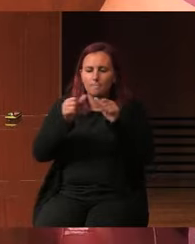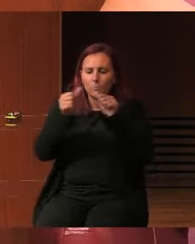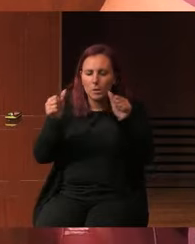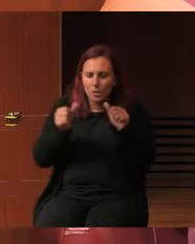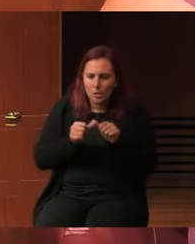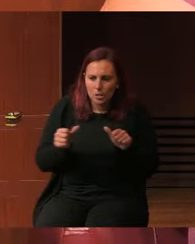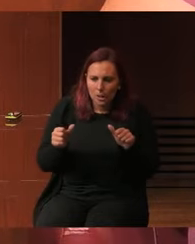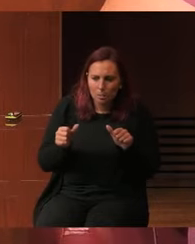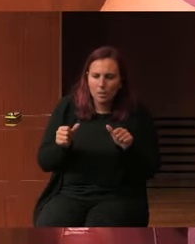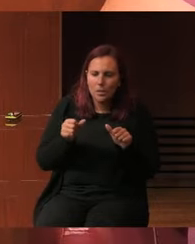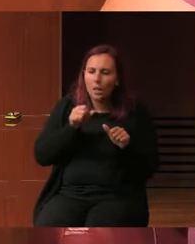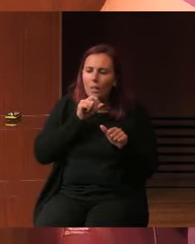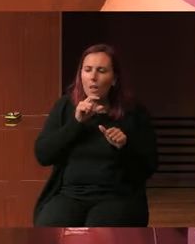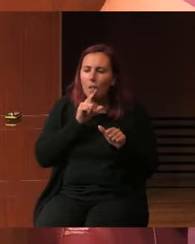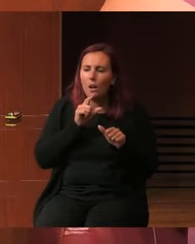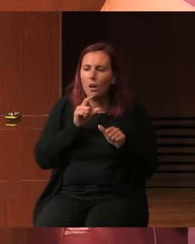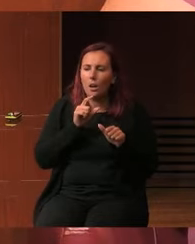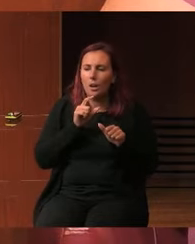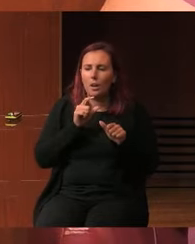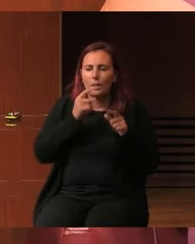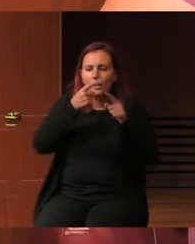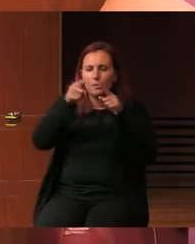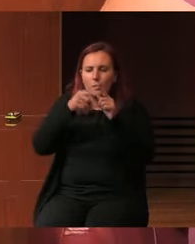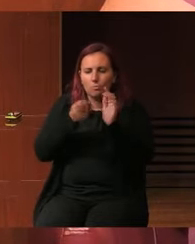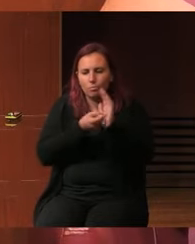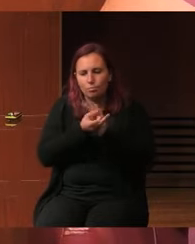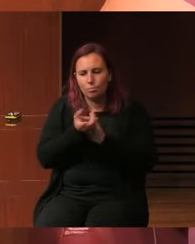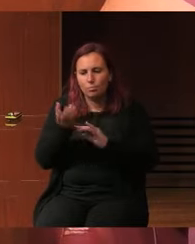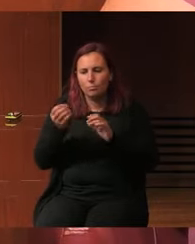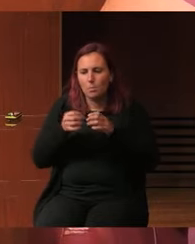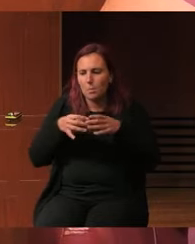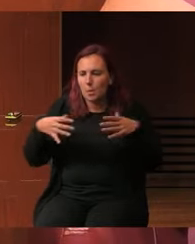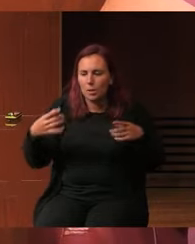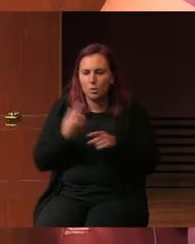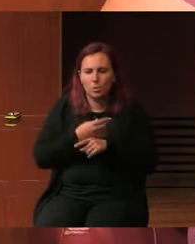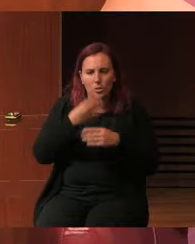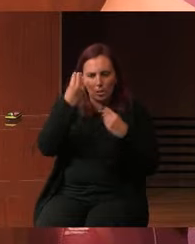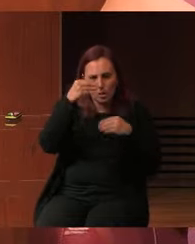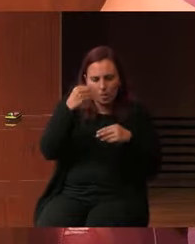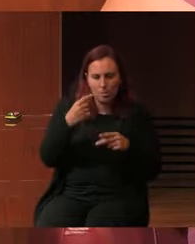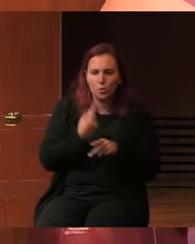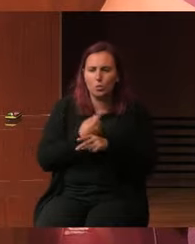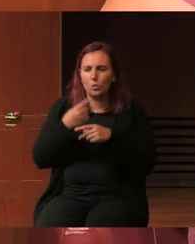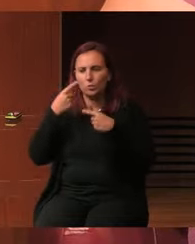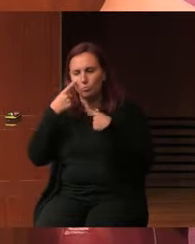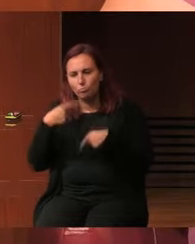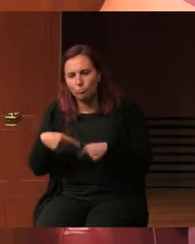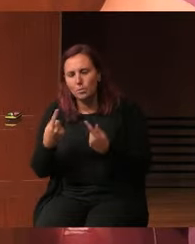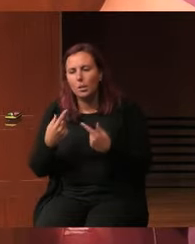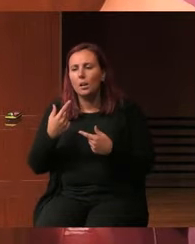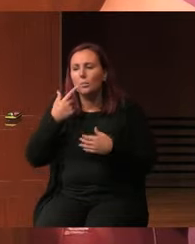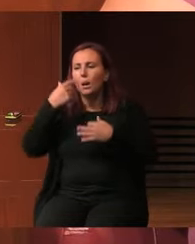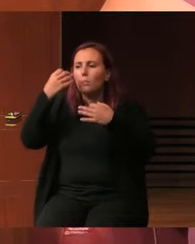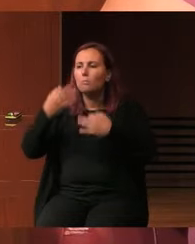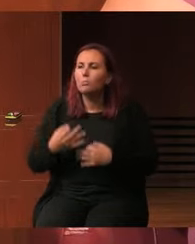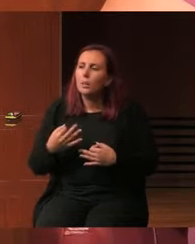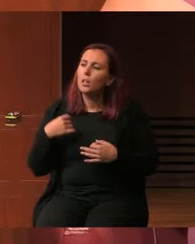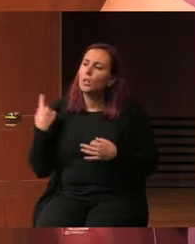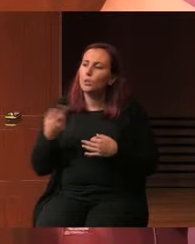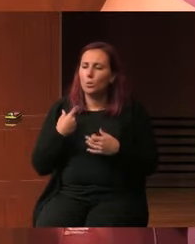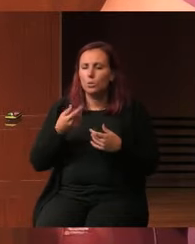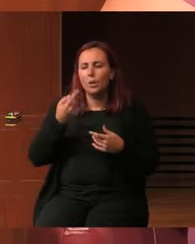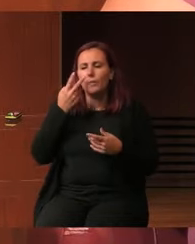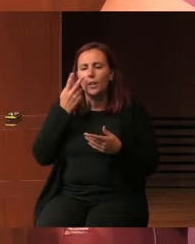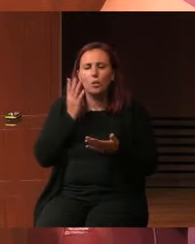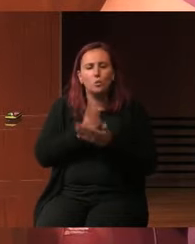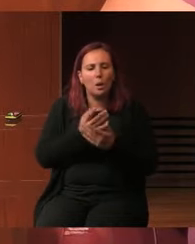de ir aumentando o espectro daquilo que nós ensinamos, daquilo que nós mostramos, para garantir que nós não estamos todos a ver o mesmo,